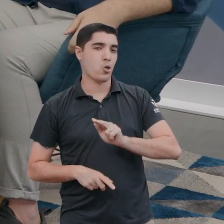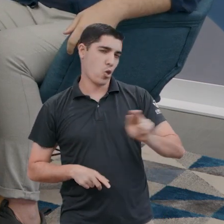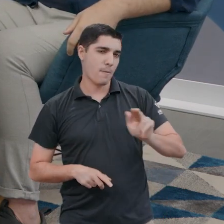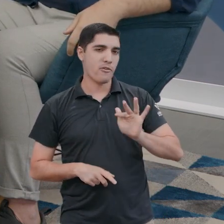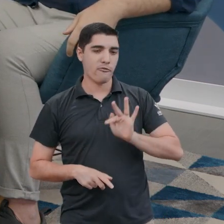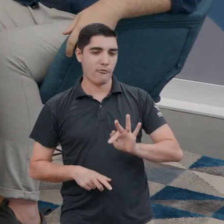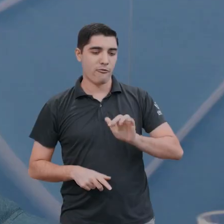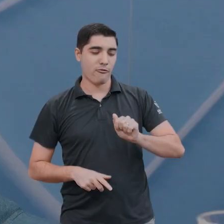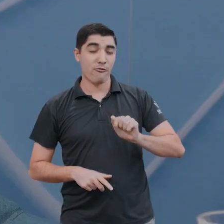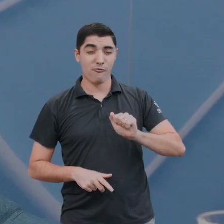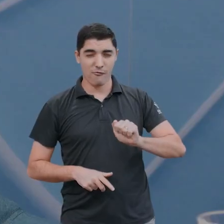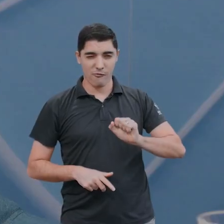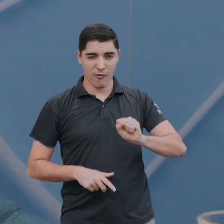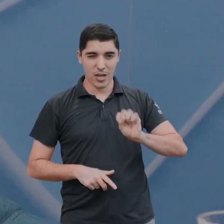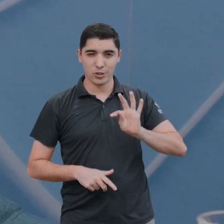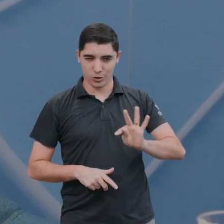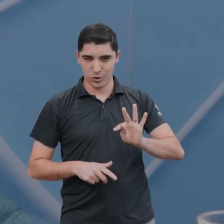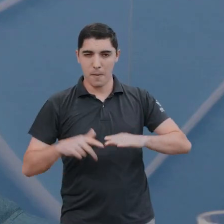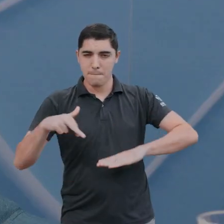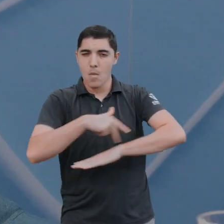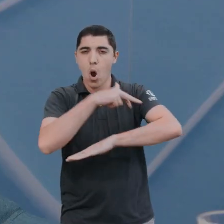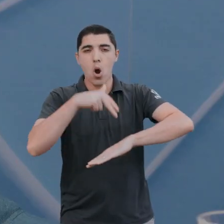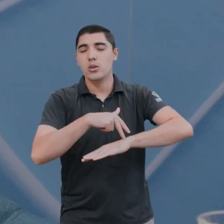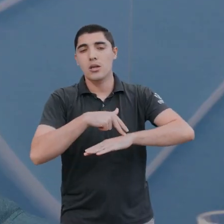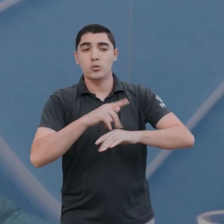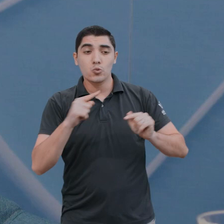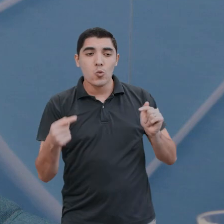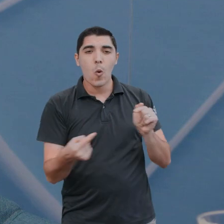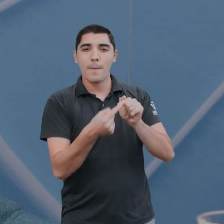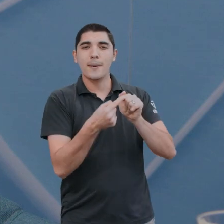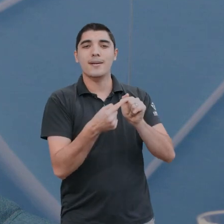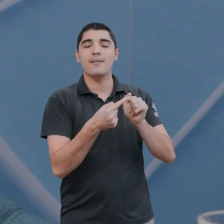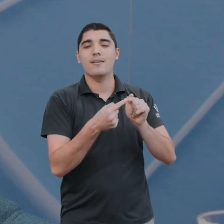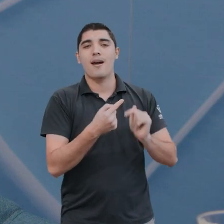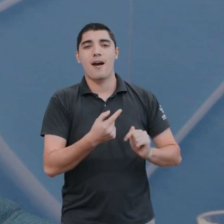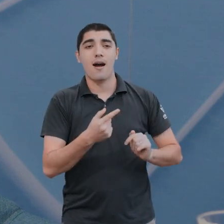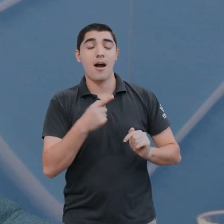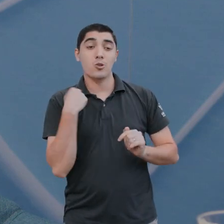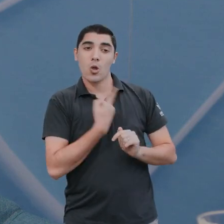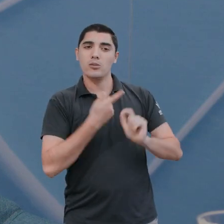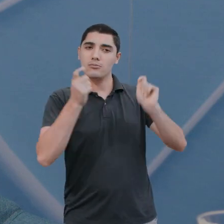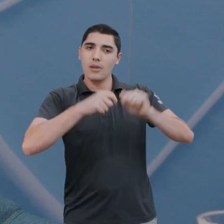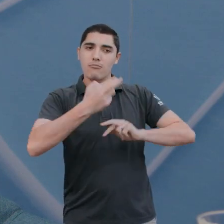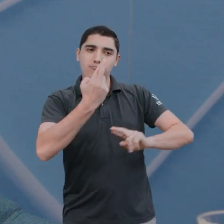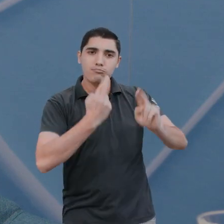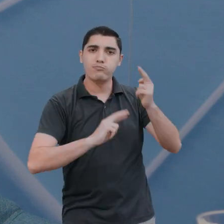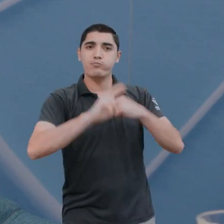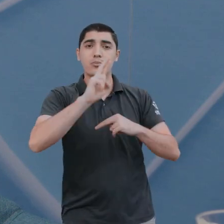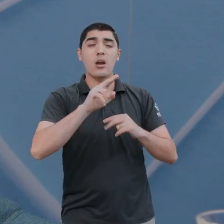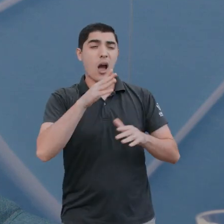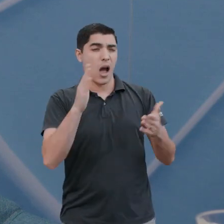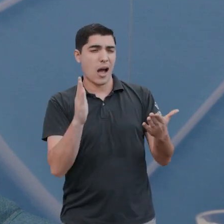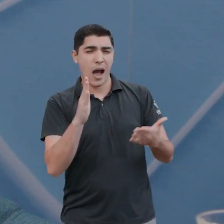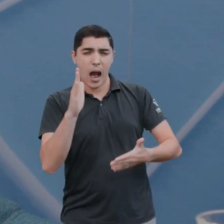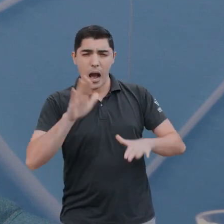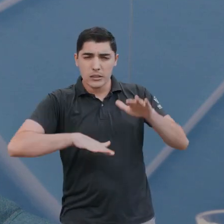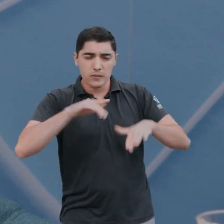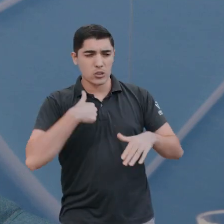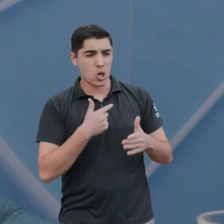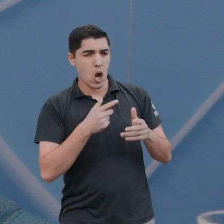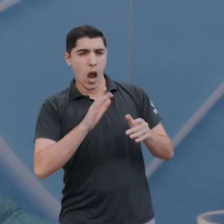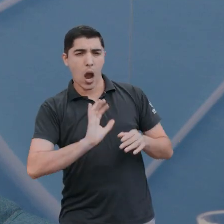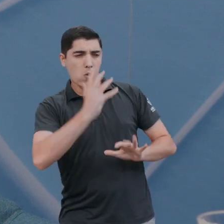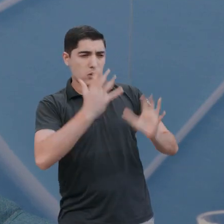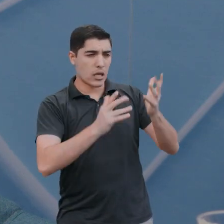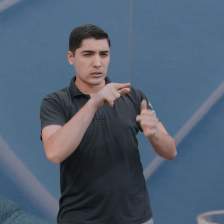da moda no meu perfil. E o direito, como sempre, é revolucionar a questão de injustiças que